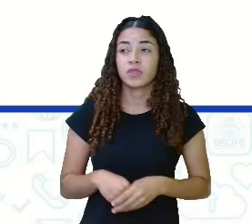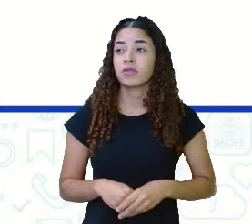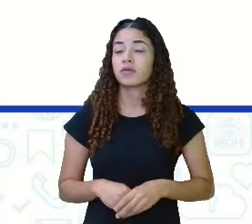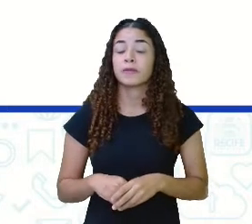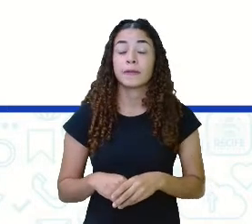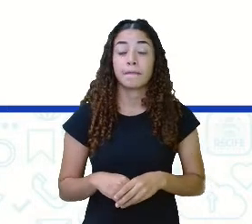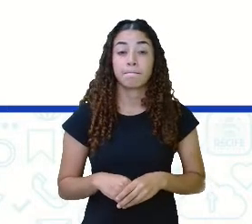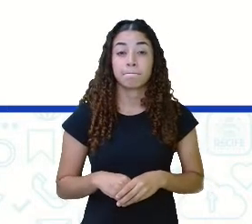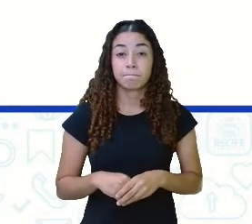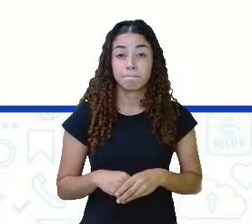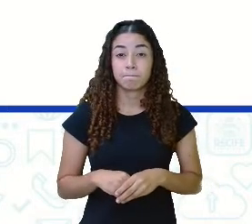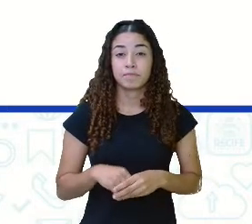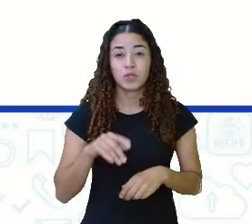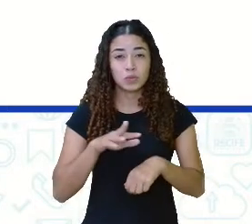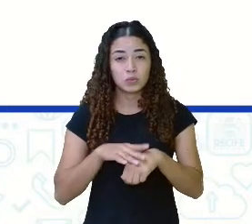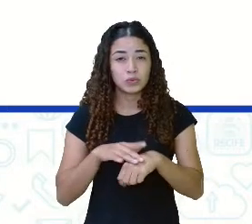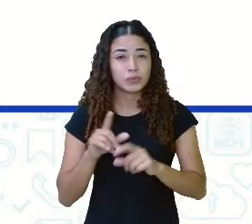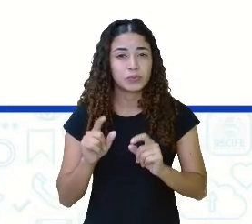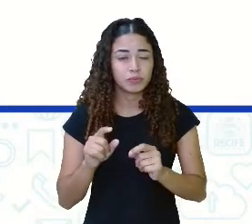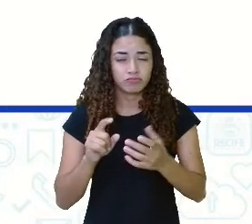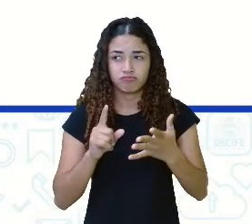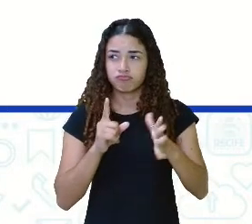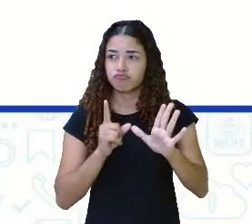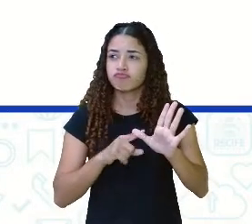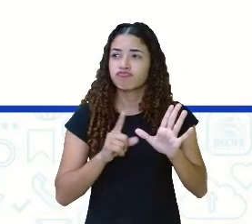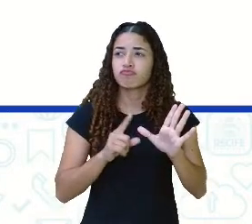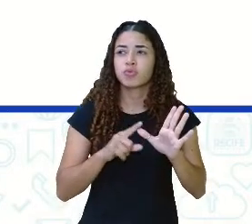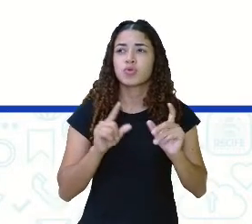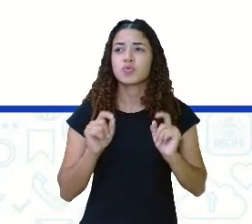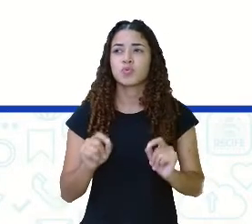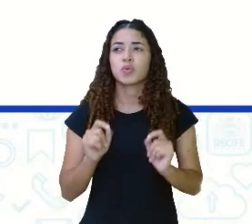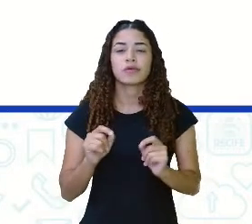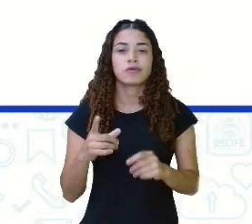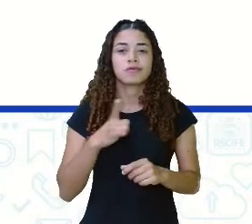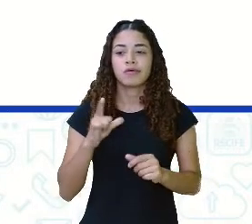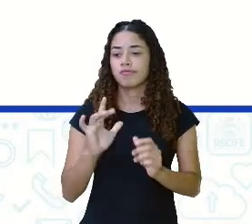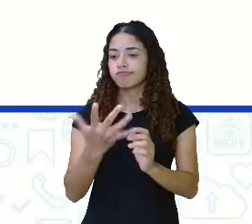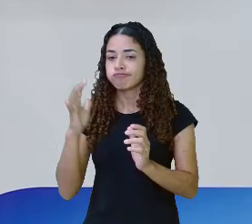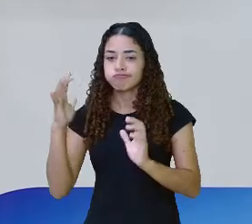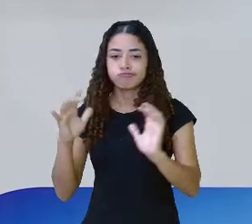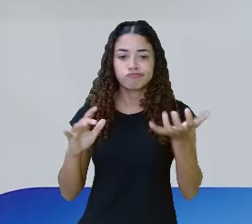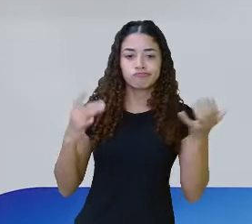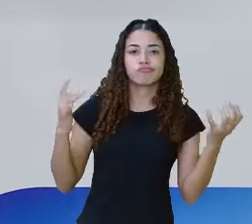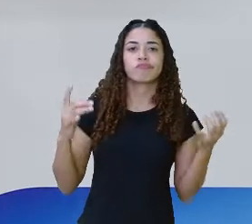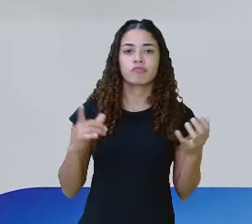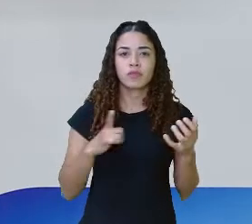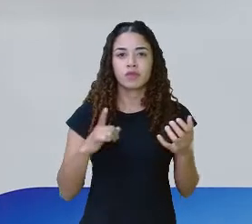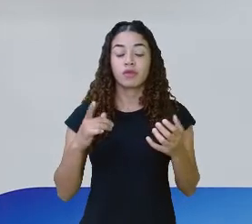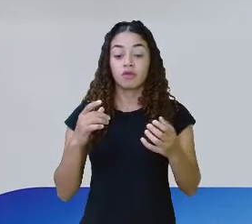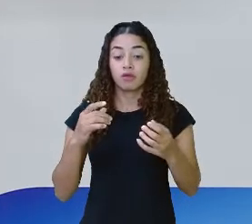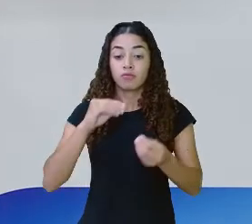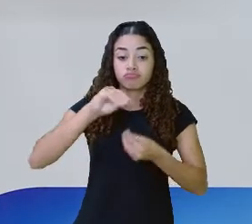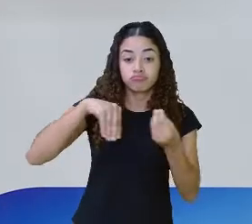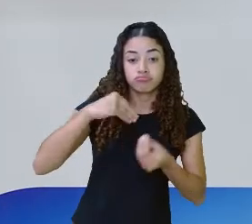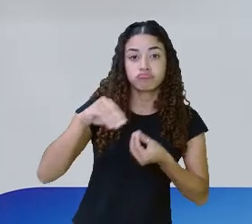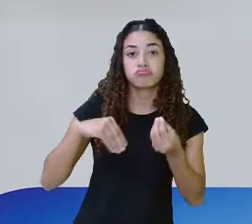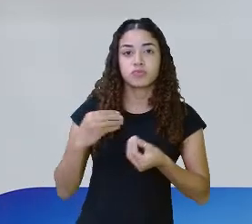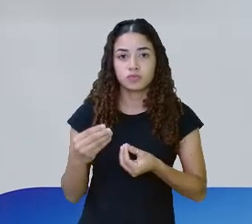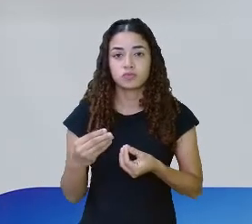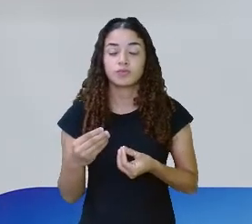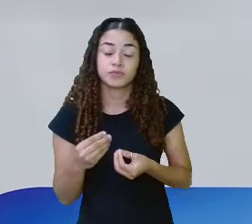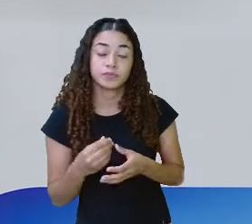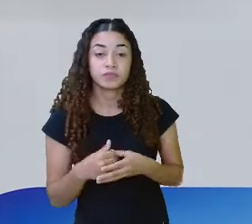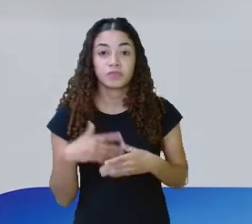multifatorial, aquela que exerce influência, né, ambiental sobre os genes, tá certo? Então, trabalha aí gene e ambiente,